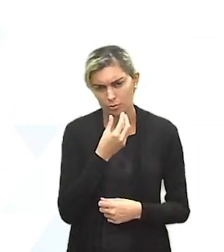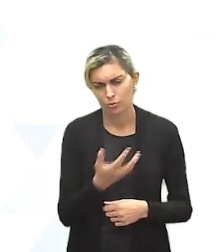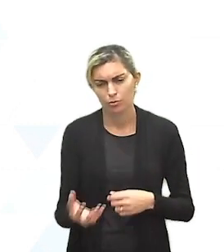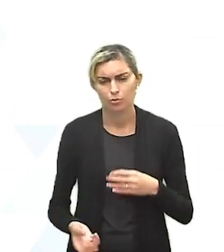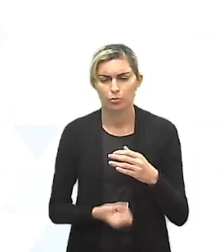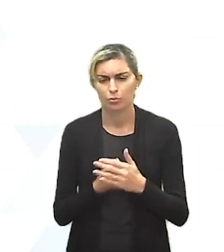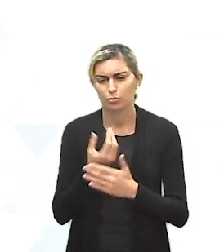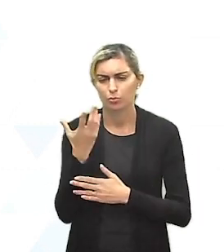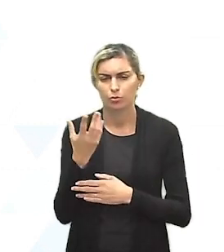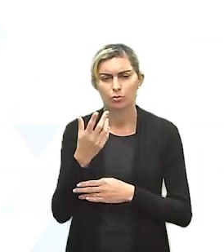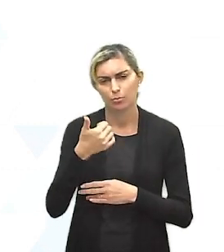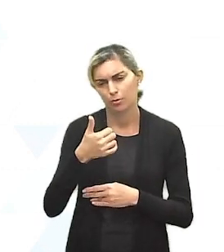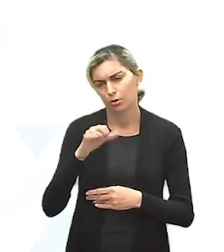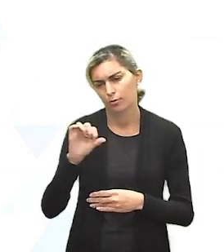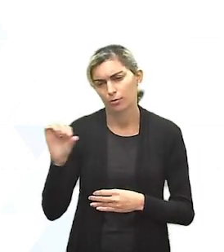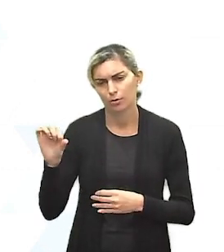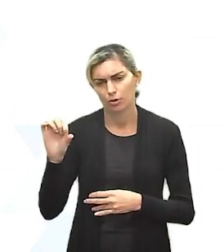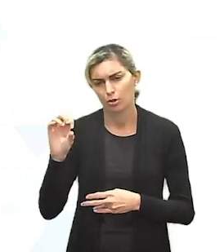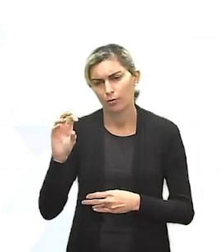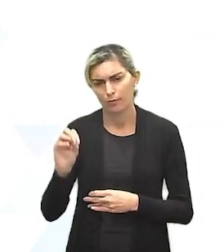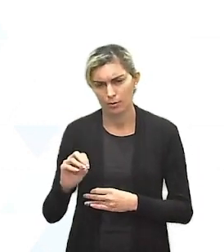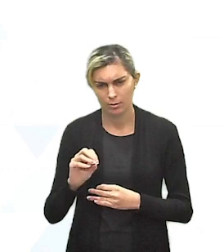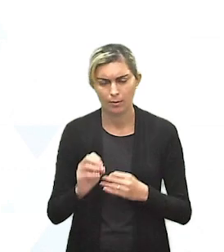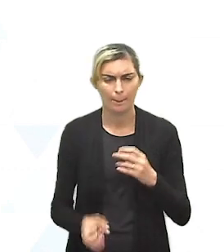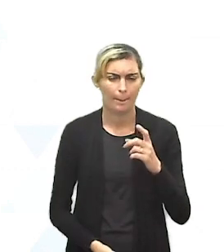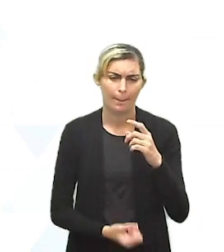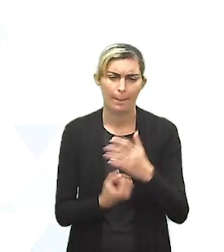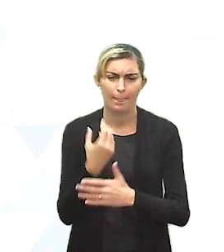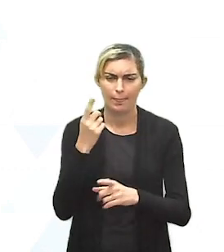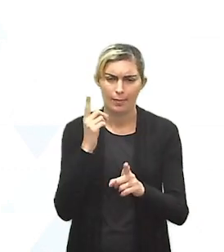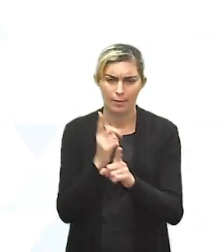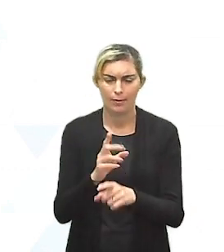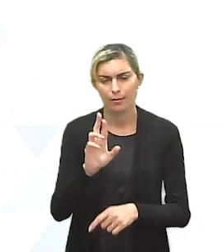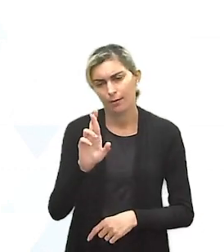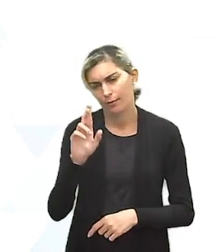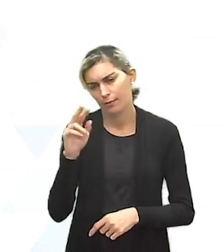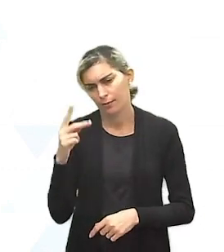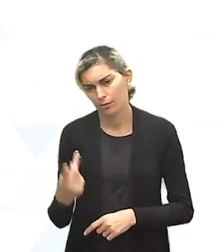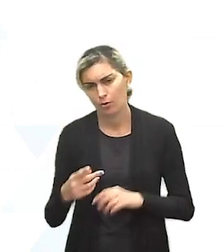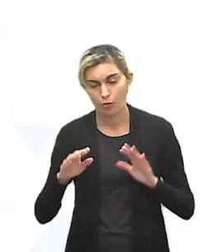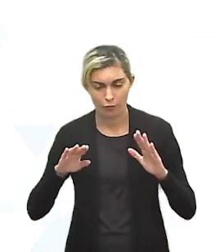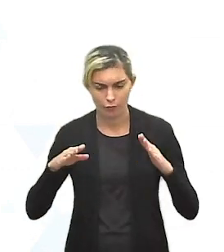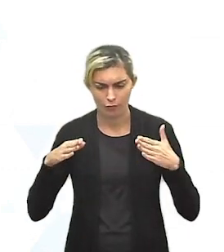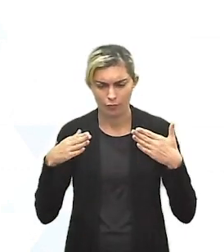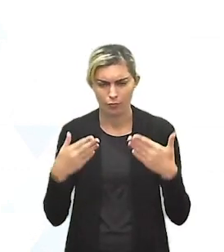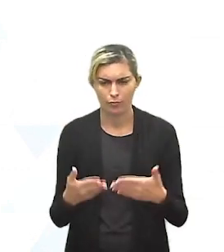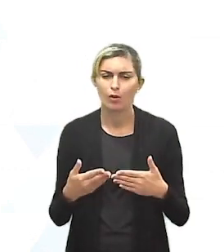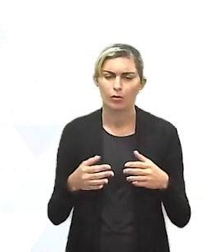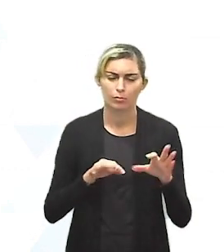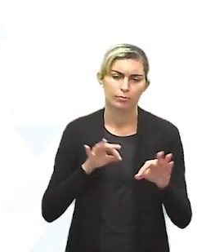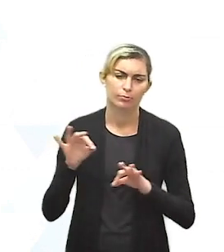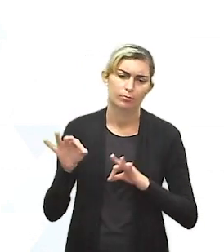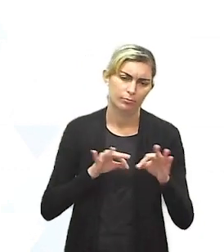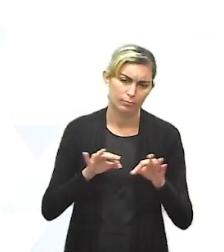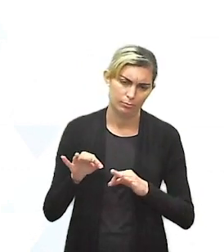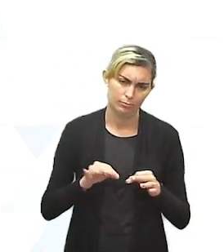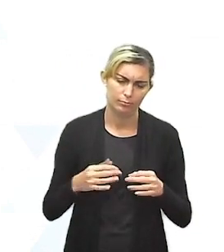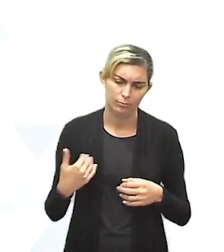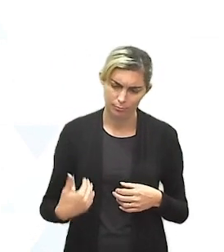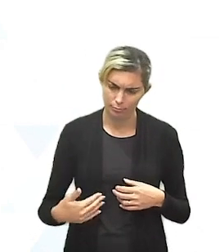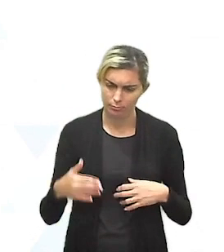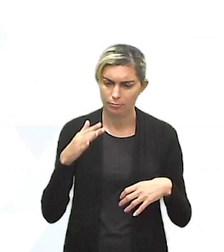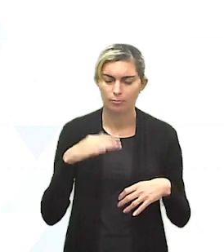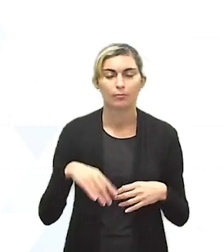lá na década de 90, quando eles passaram a enxergar o RH como o foco da organização. Vamos